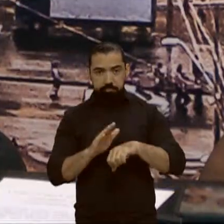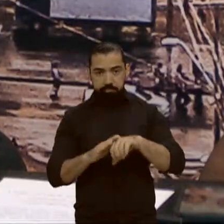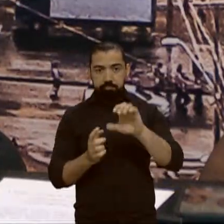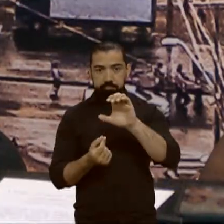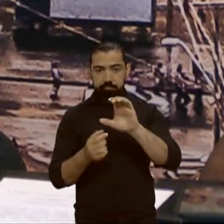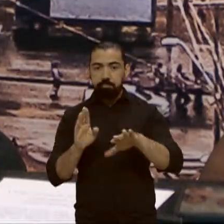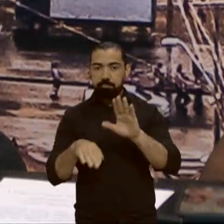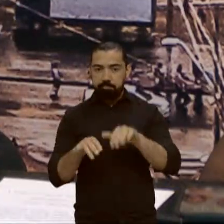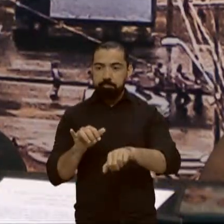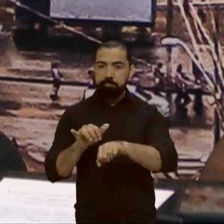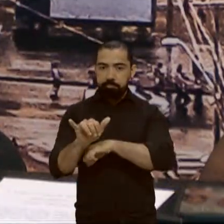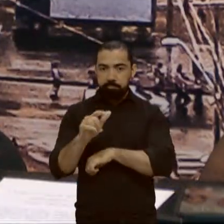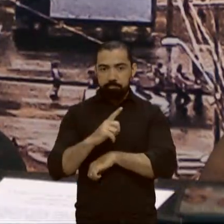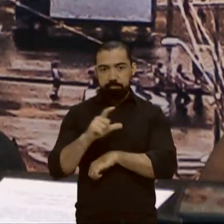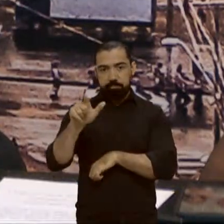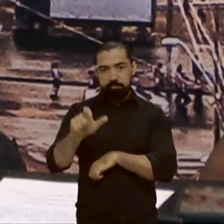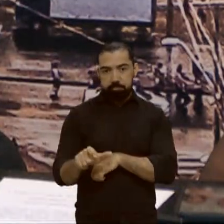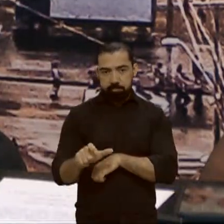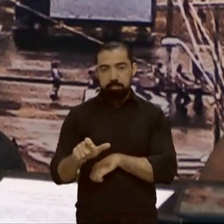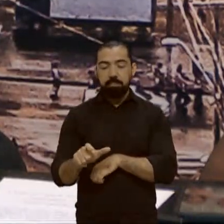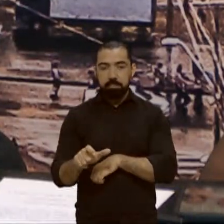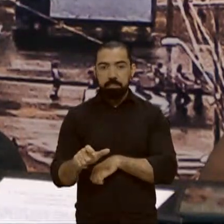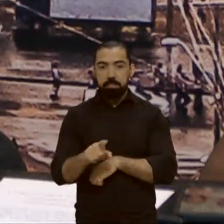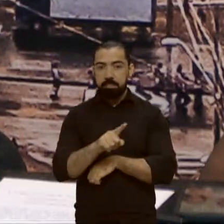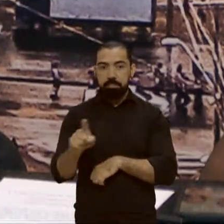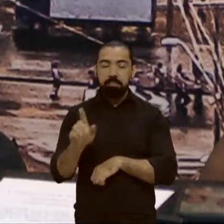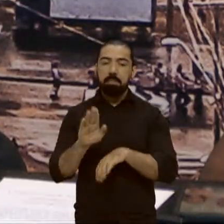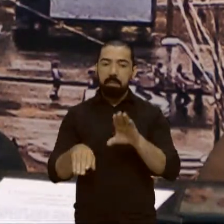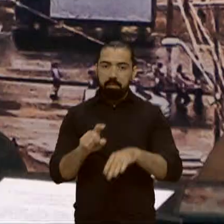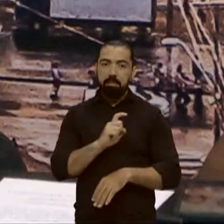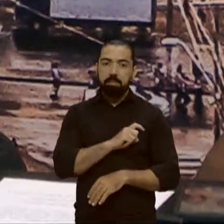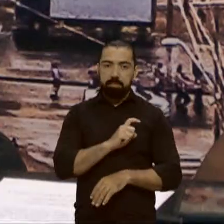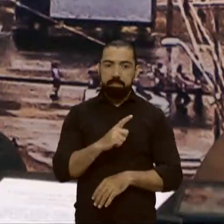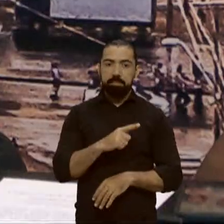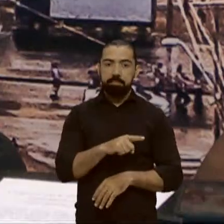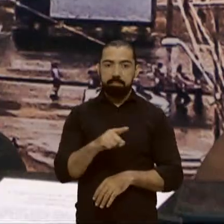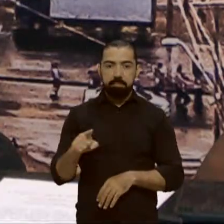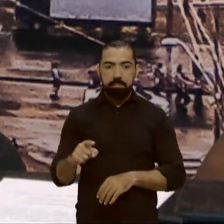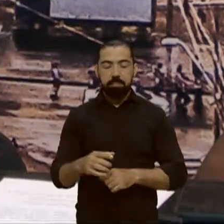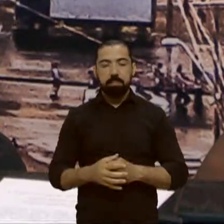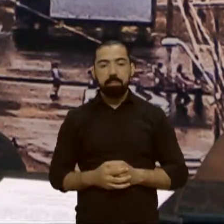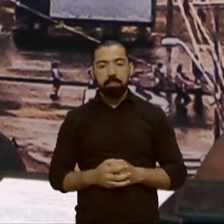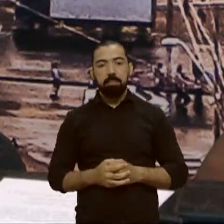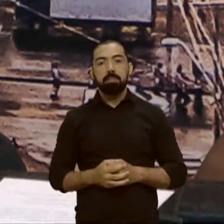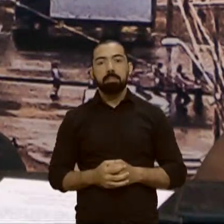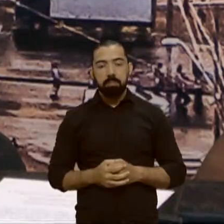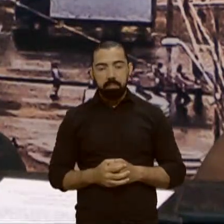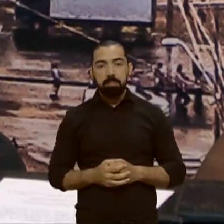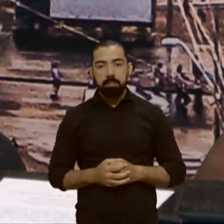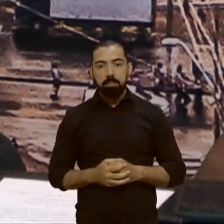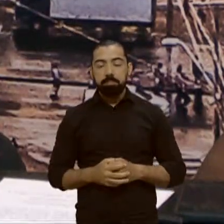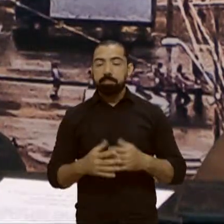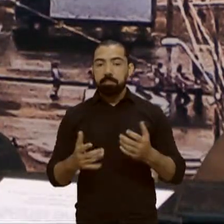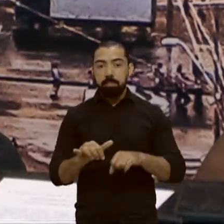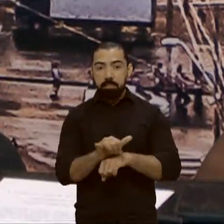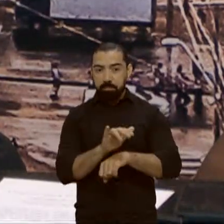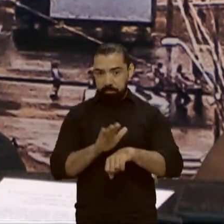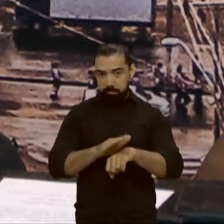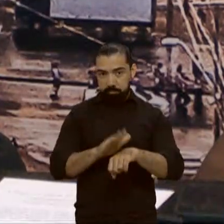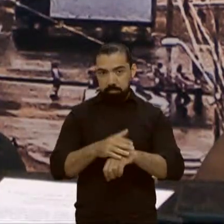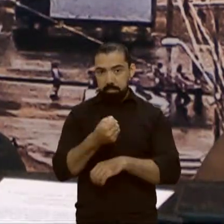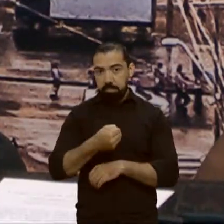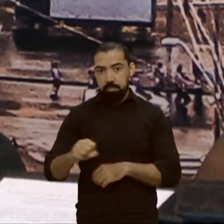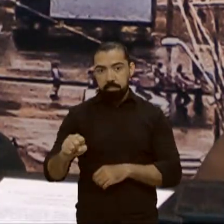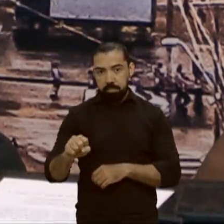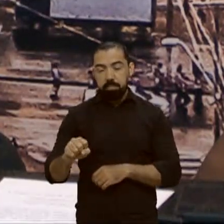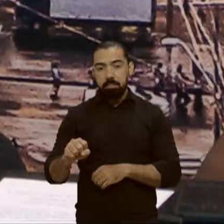né? Muitas pessoas fornecedores agem de má fé. E os mecanismos de defesa